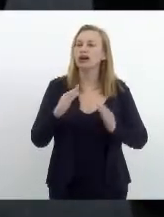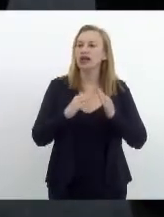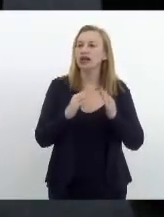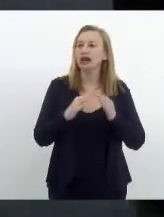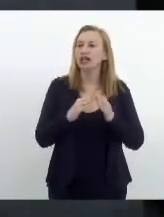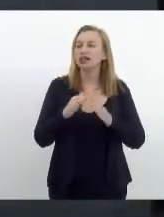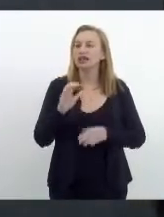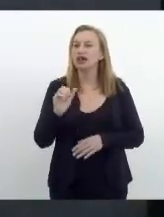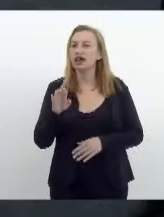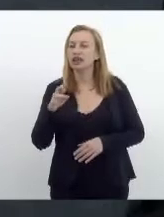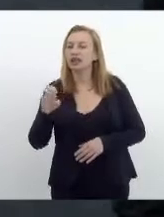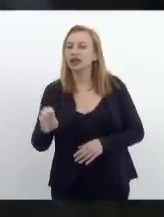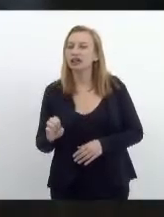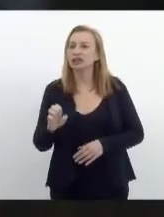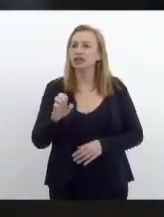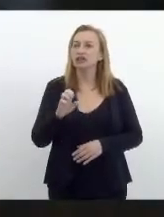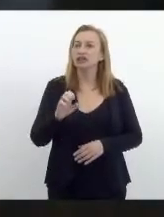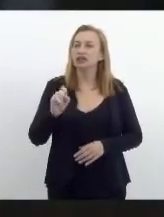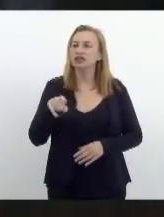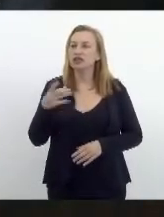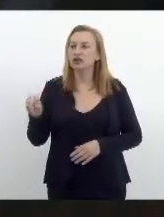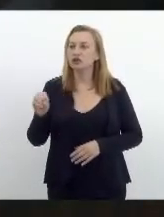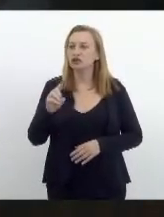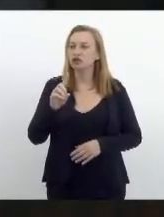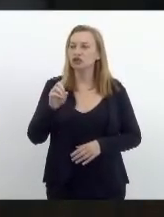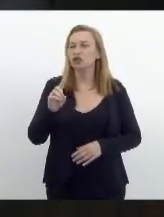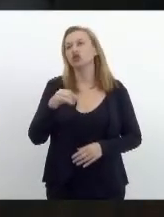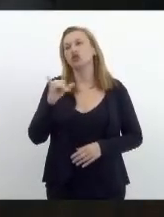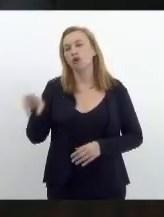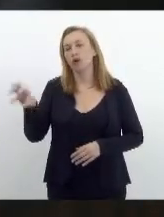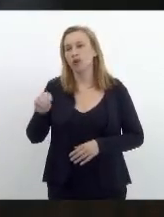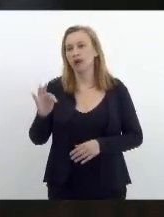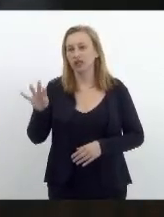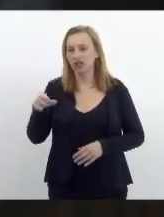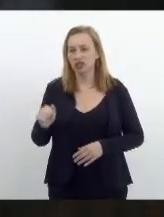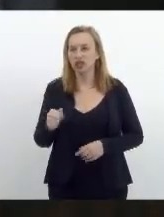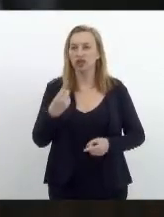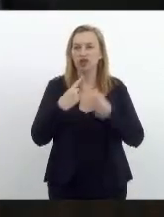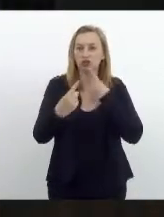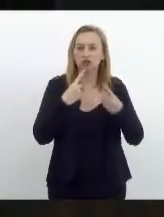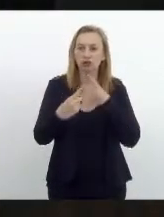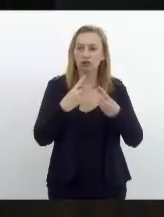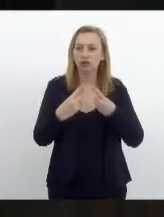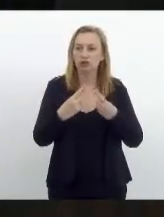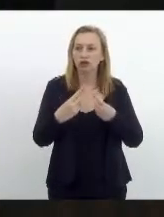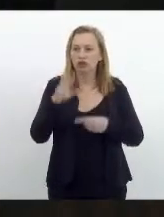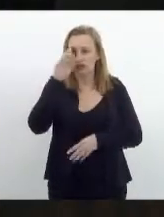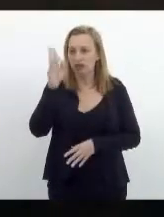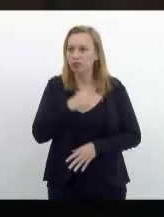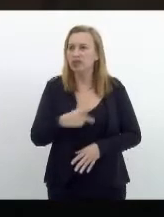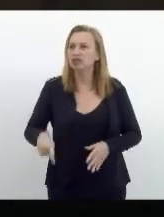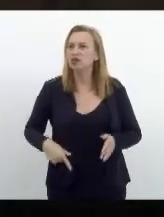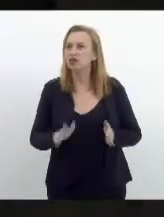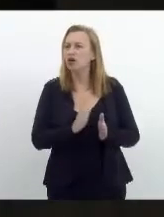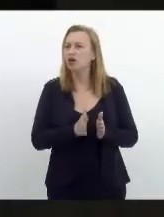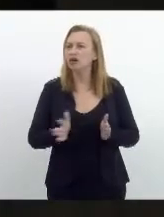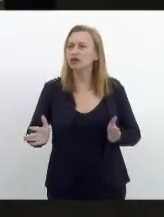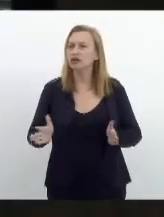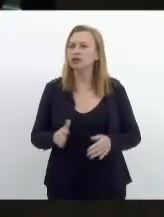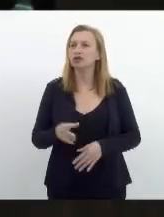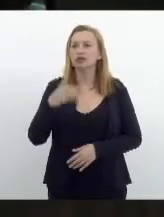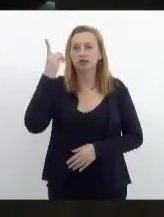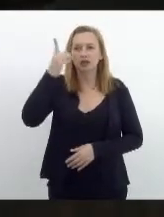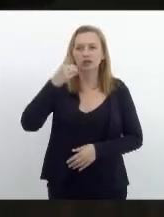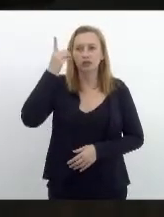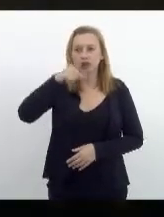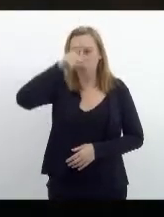e Irmandade São João Batista. Parabéns. Os pareceres emitidos em discussão. Senhor presidente, questão de ordem. Questão de ordem, deputado